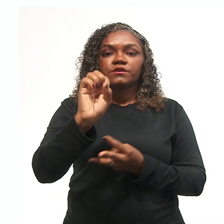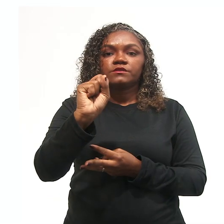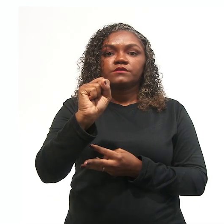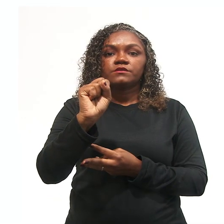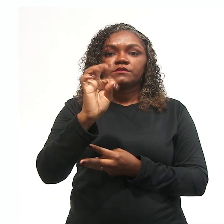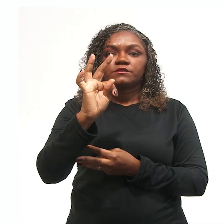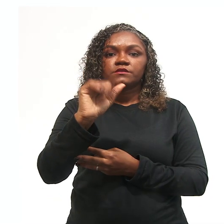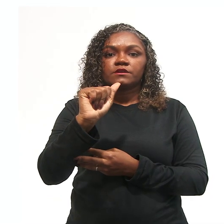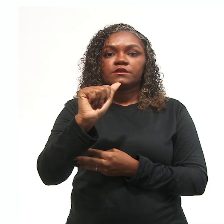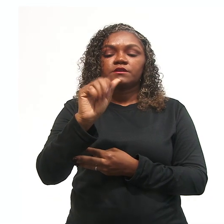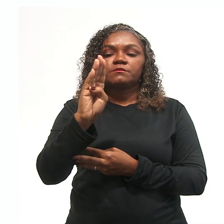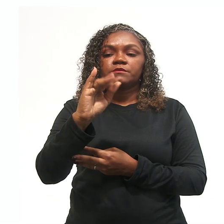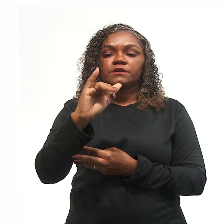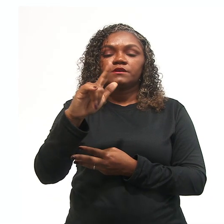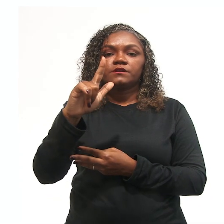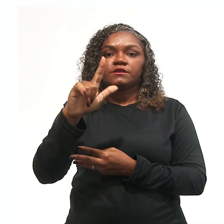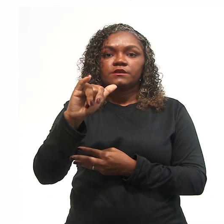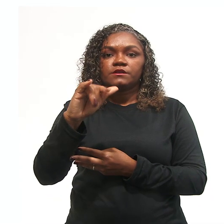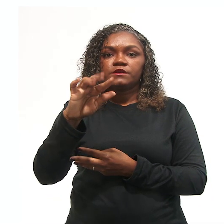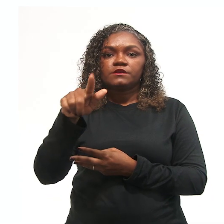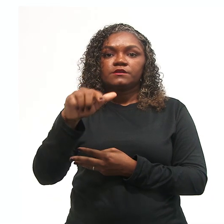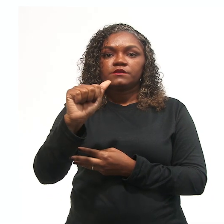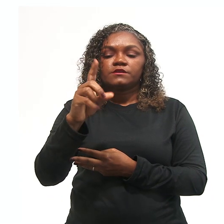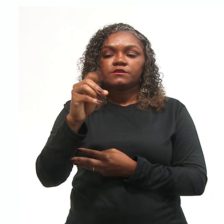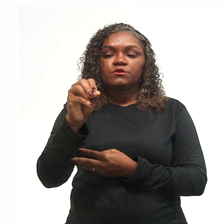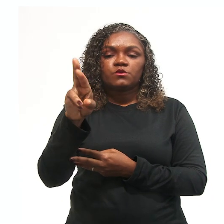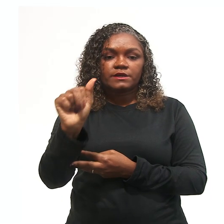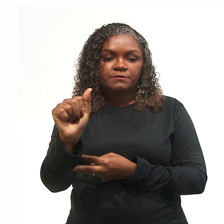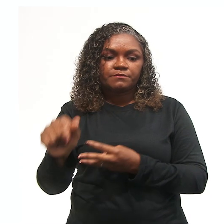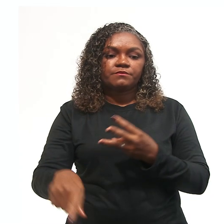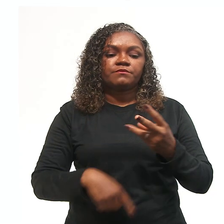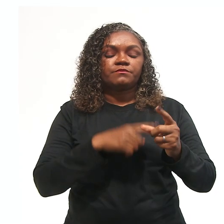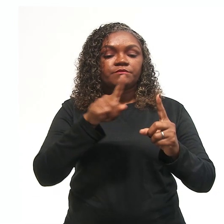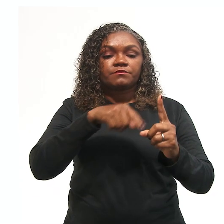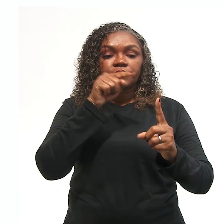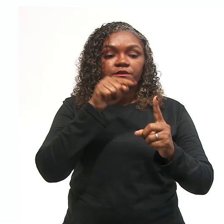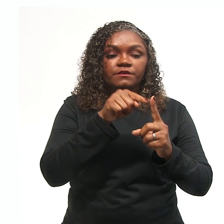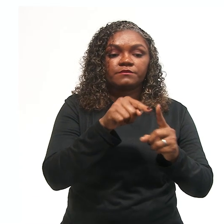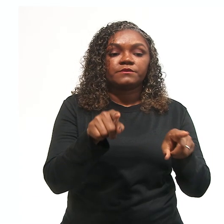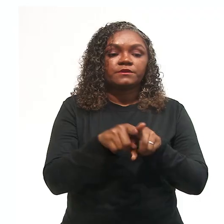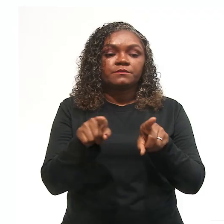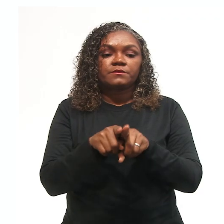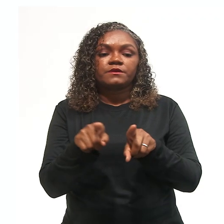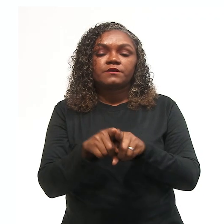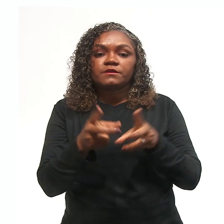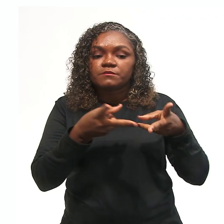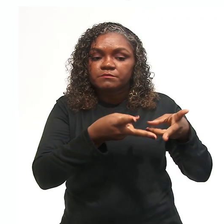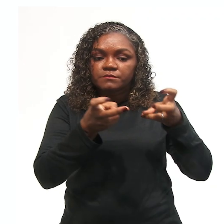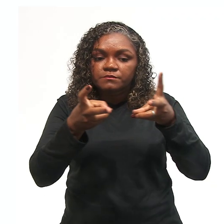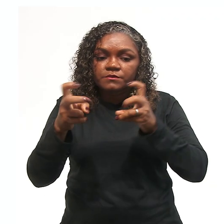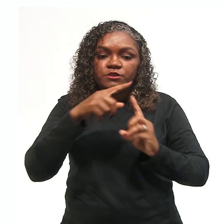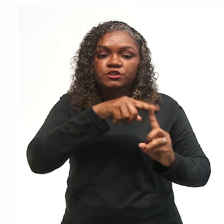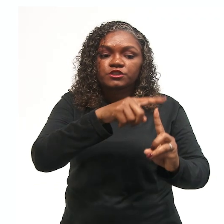de orçamento tradicional, orçamento por desempenho, base zero, programa e